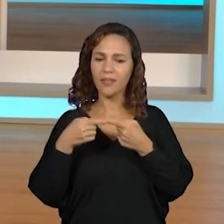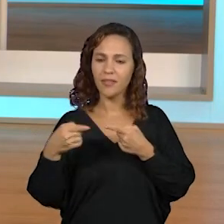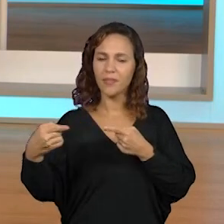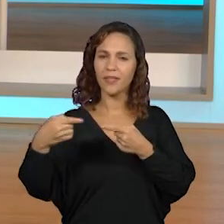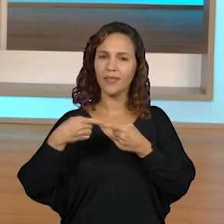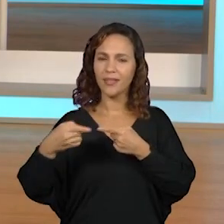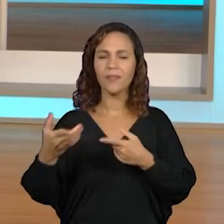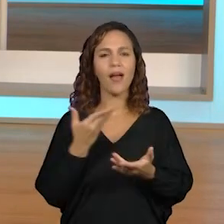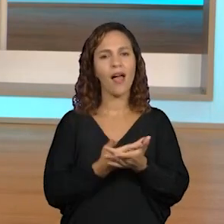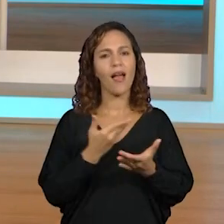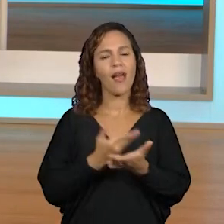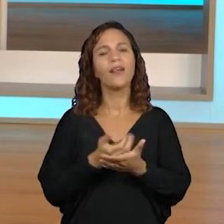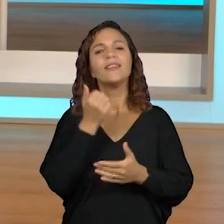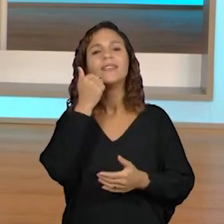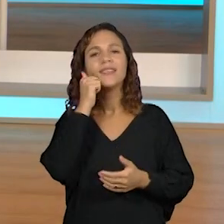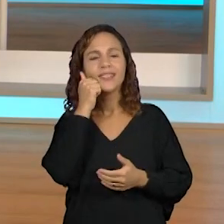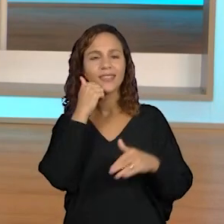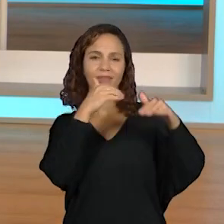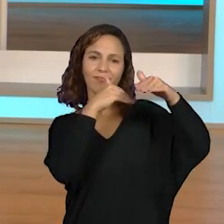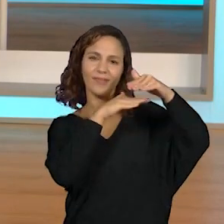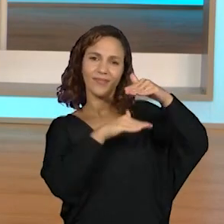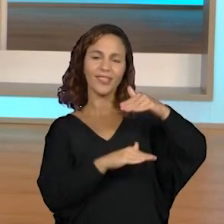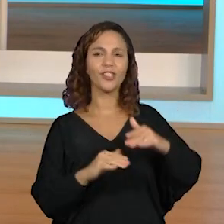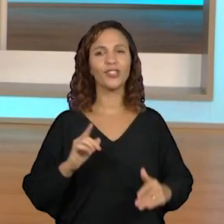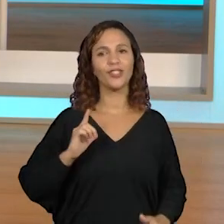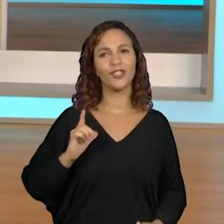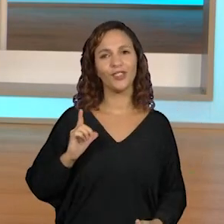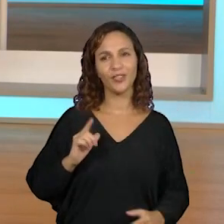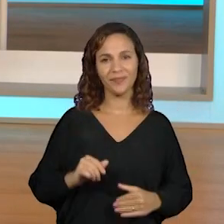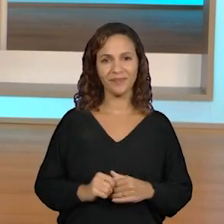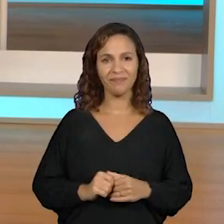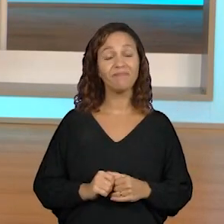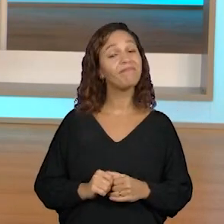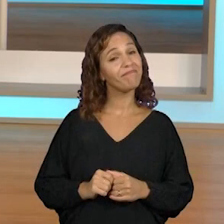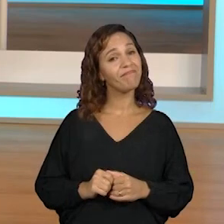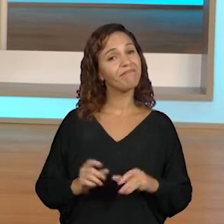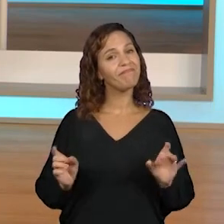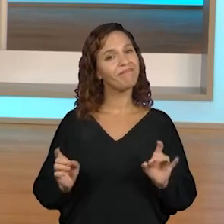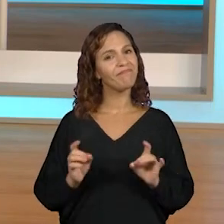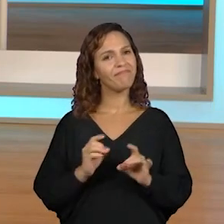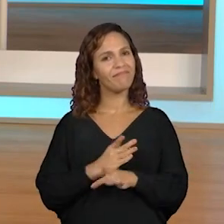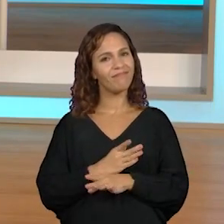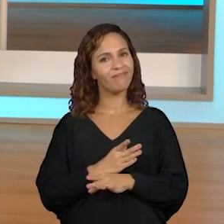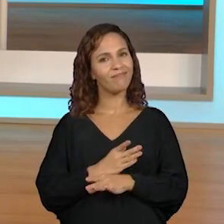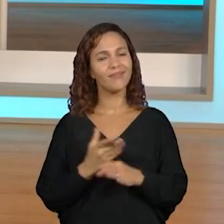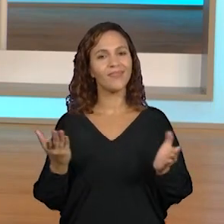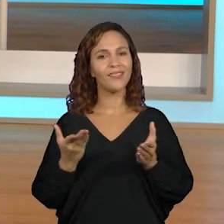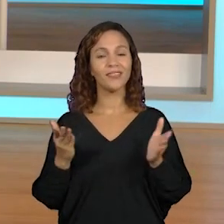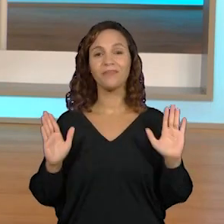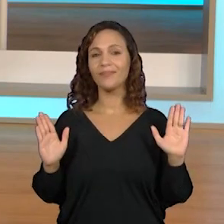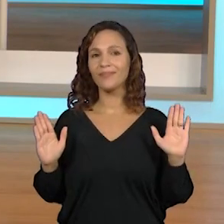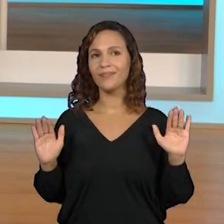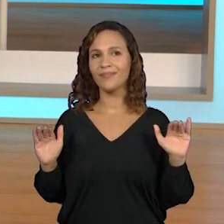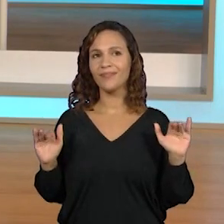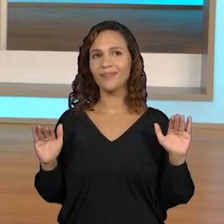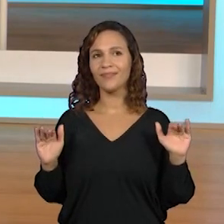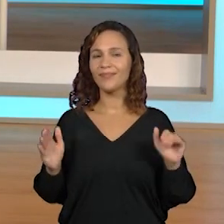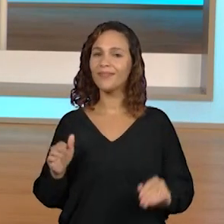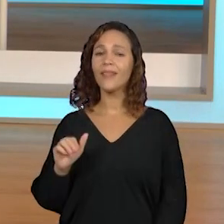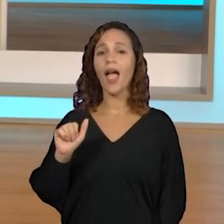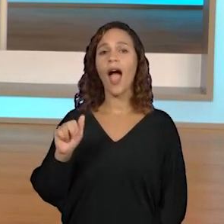vai ter aula de ciências no repositório de vídeos o aplicativo E aí pessoal digam tchau tchau